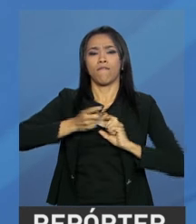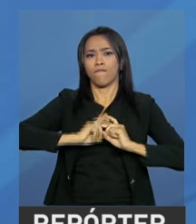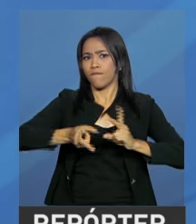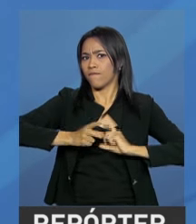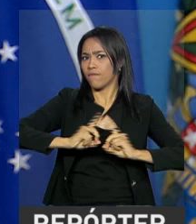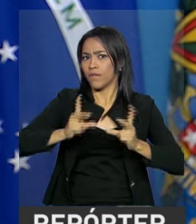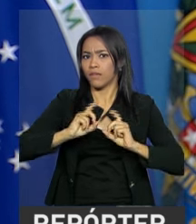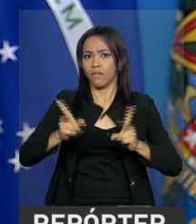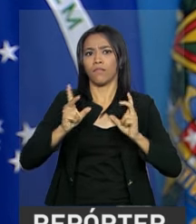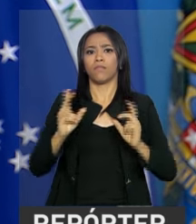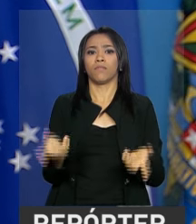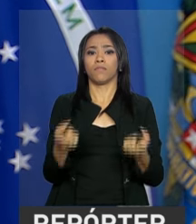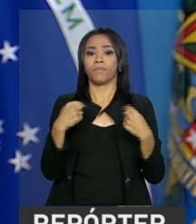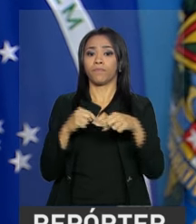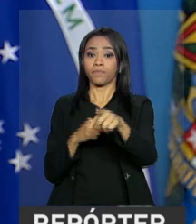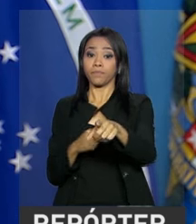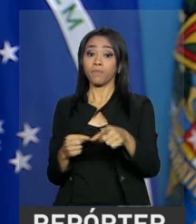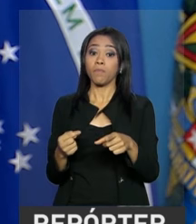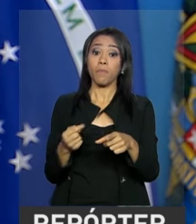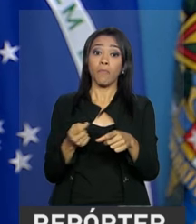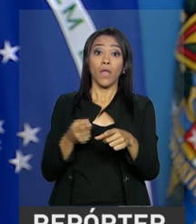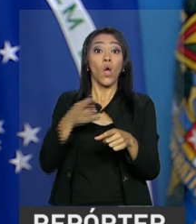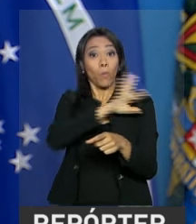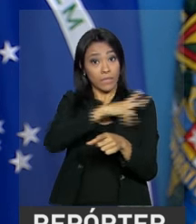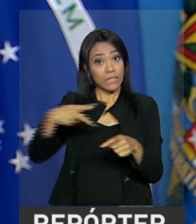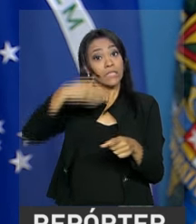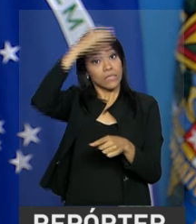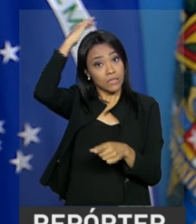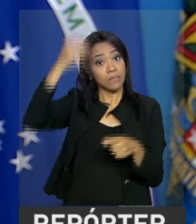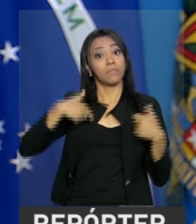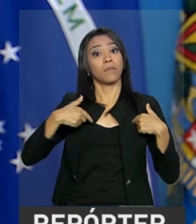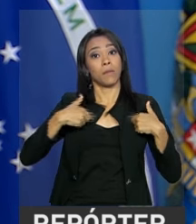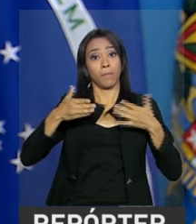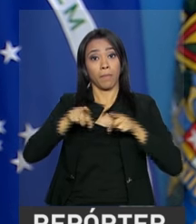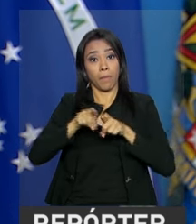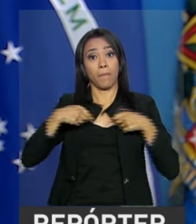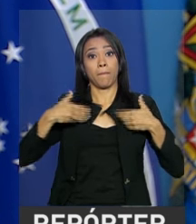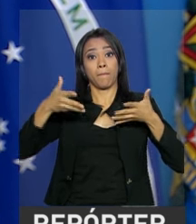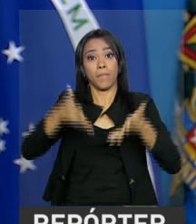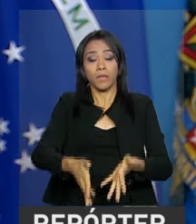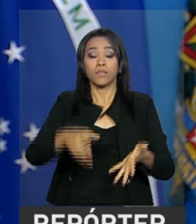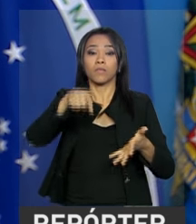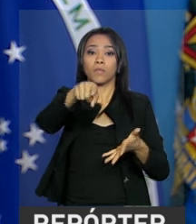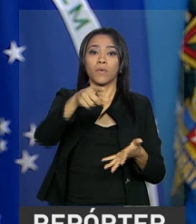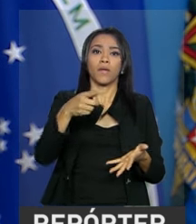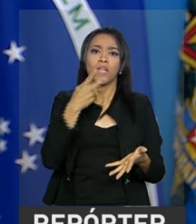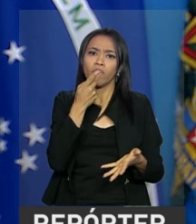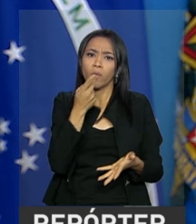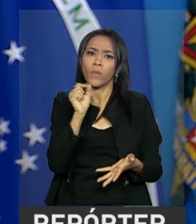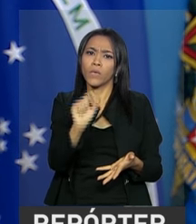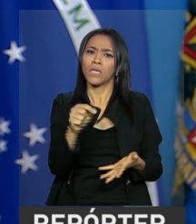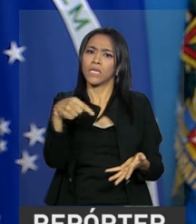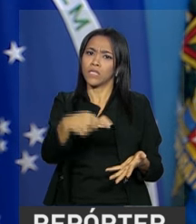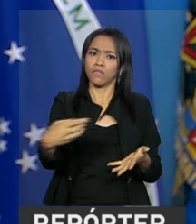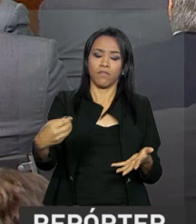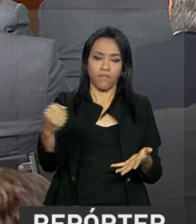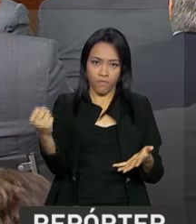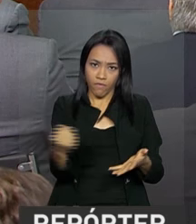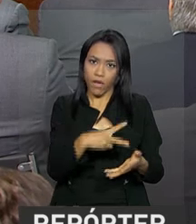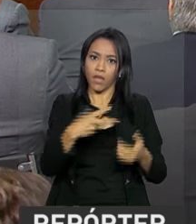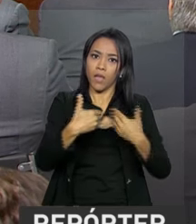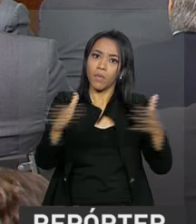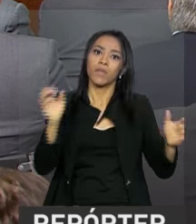maior atividade Presidente Michel Temer também participou do lançamento do refr ele destacou que a inicitiva vai Ger